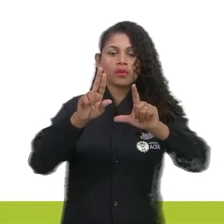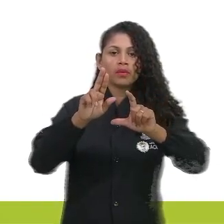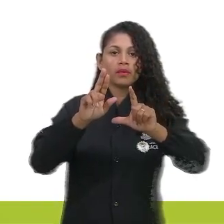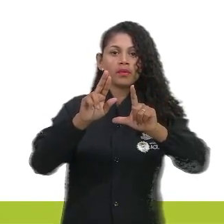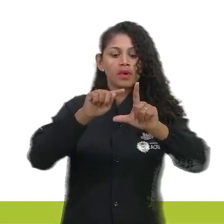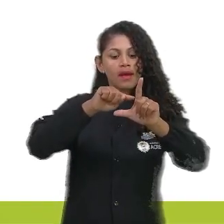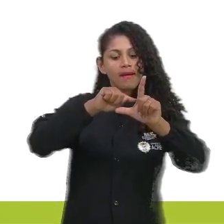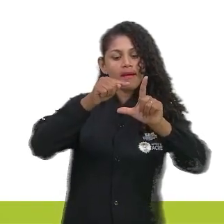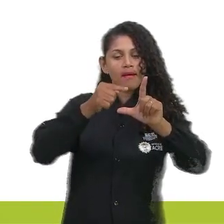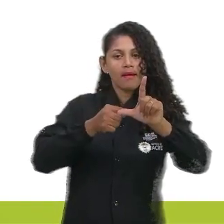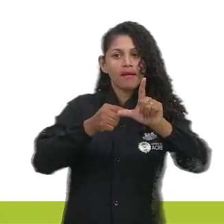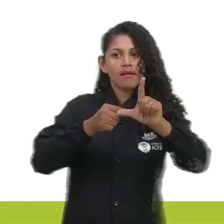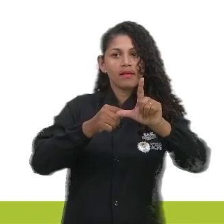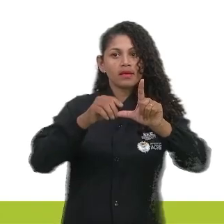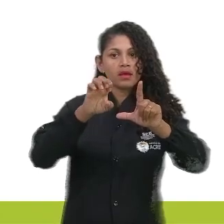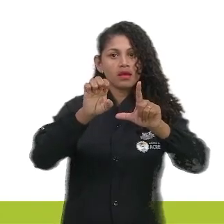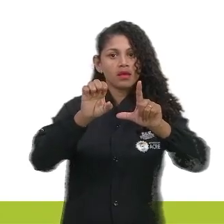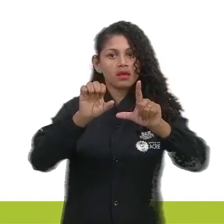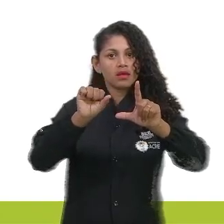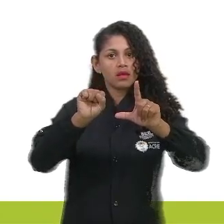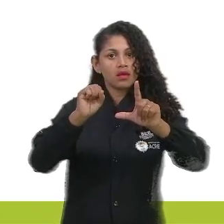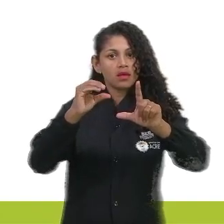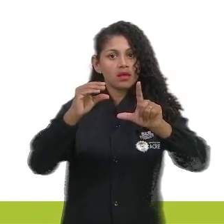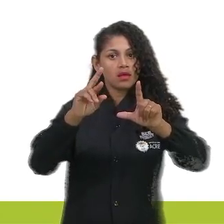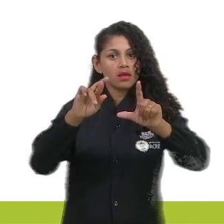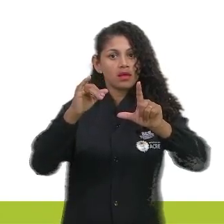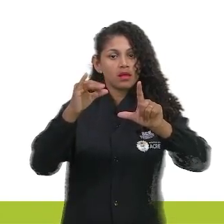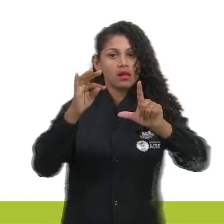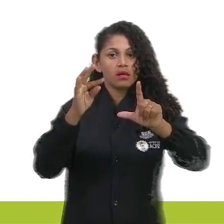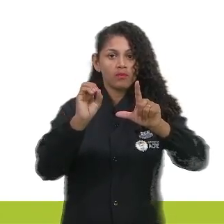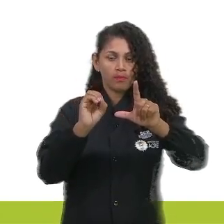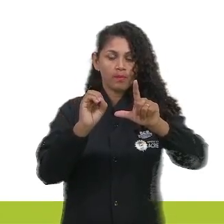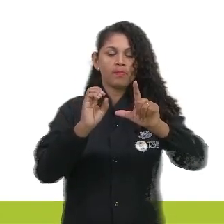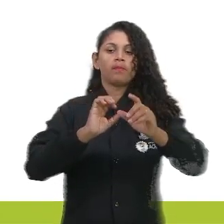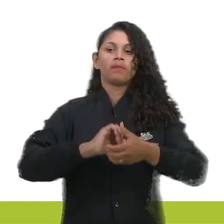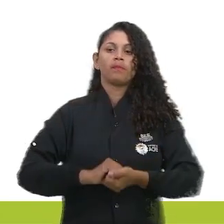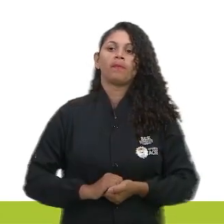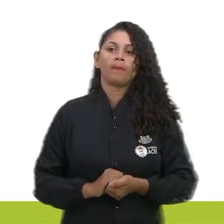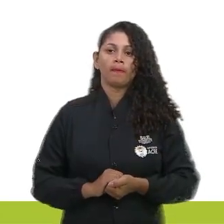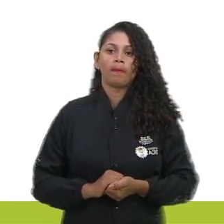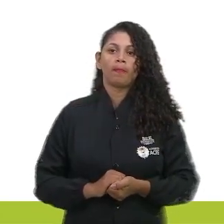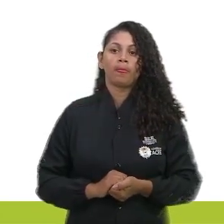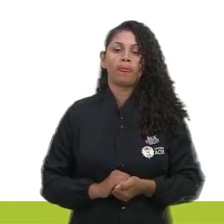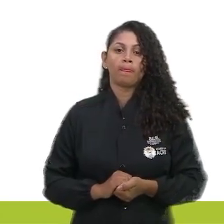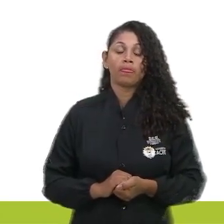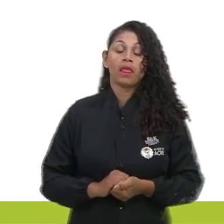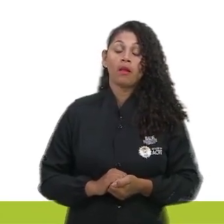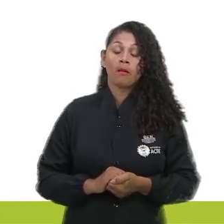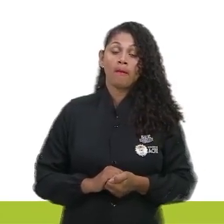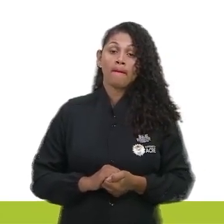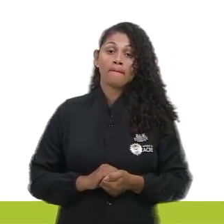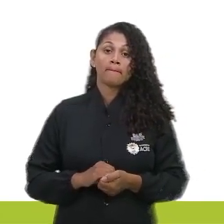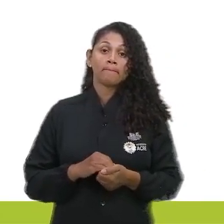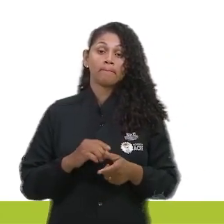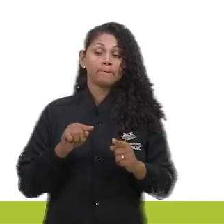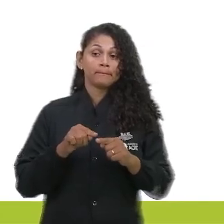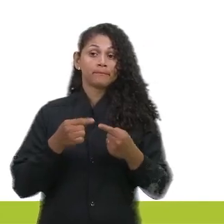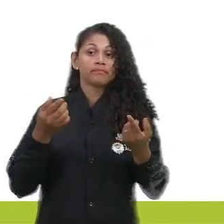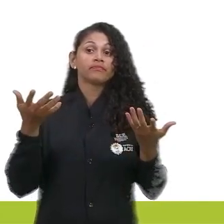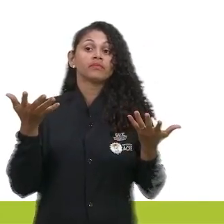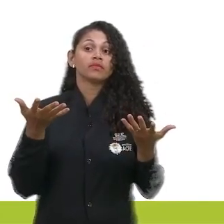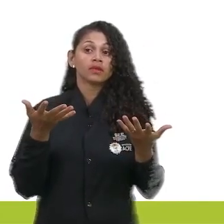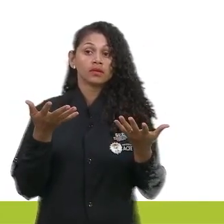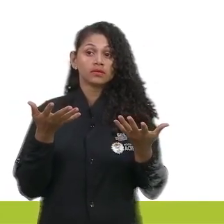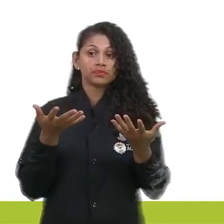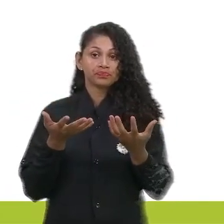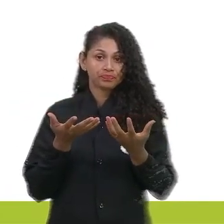ângulo inscrito. Também é um ângulo da circunferência. Mas, em geral, eu vou estar interessado agora neste tipo de ângulo aqui, no qual